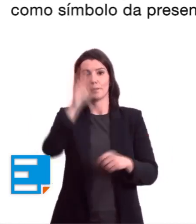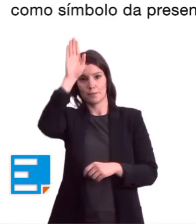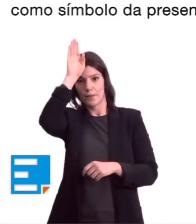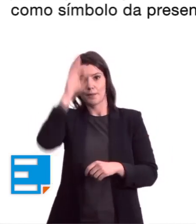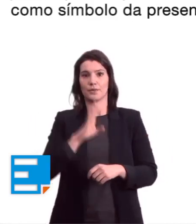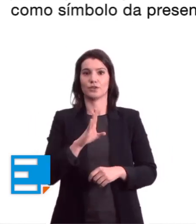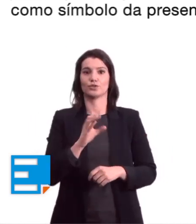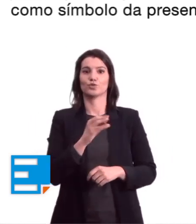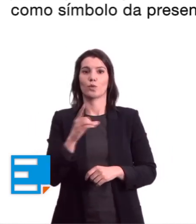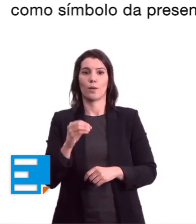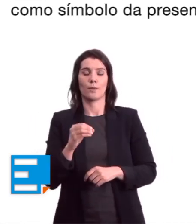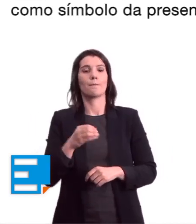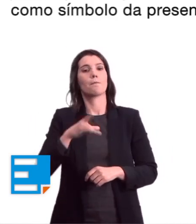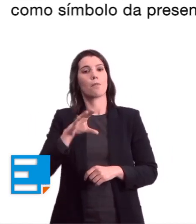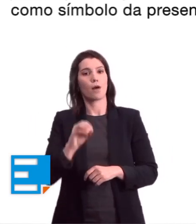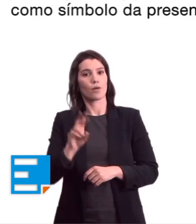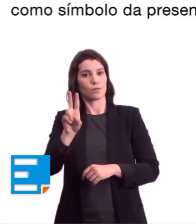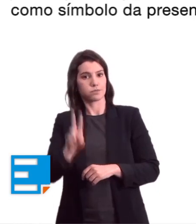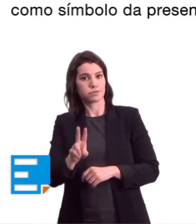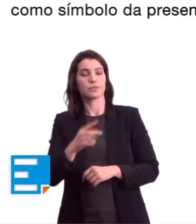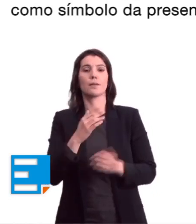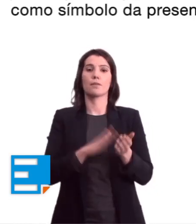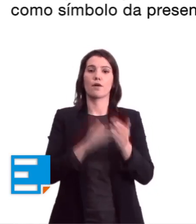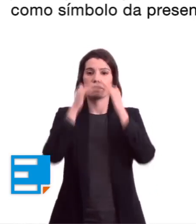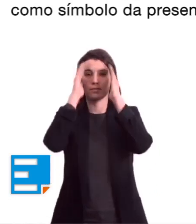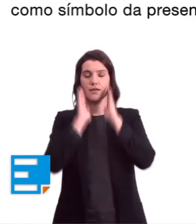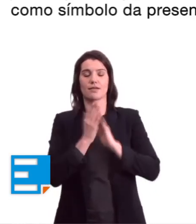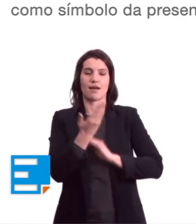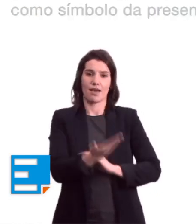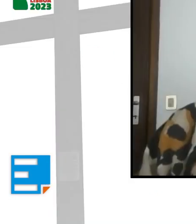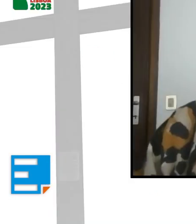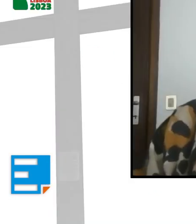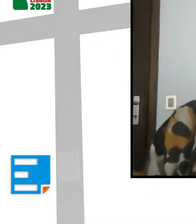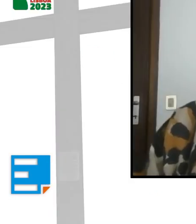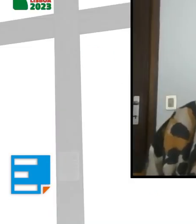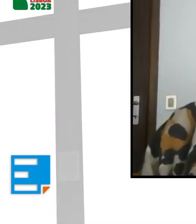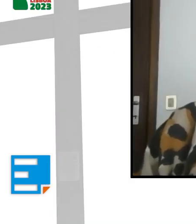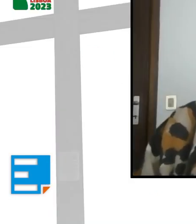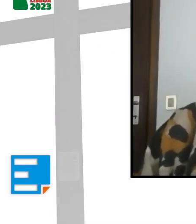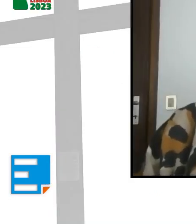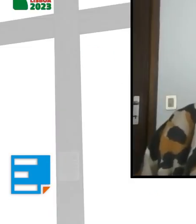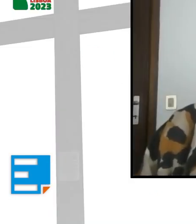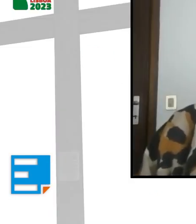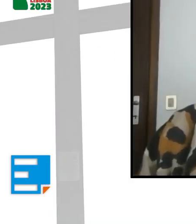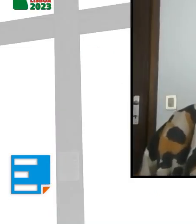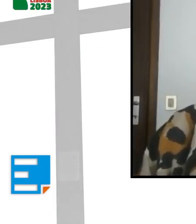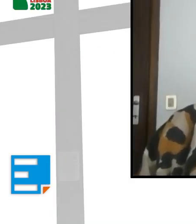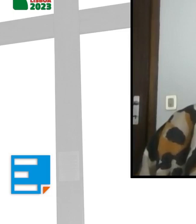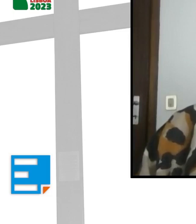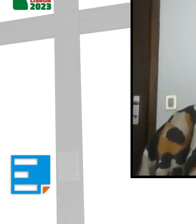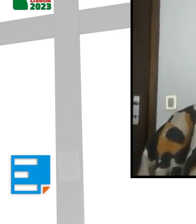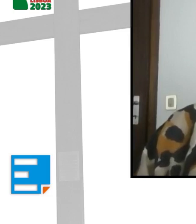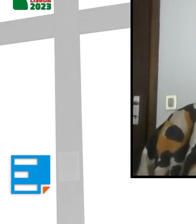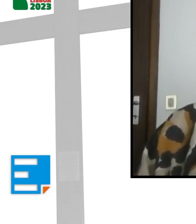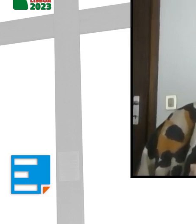Papa João Paulo II como símbolo da presença de Maria. A escrita fácil também ajuda esta